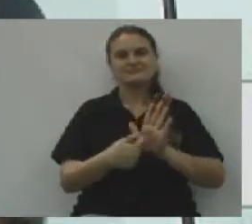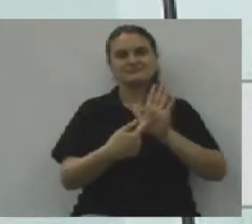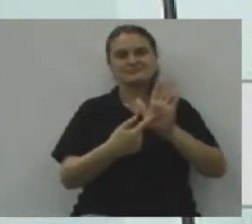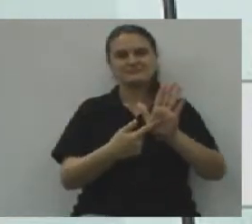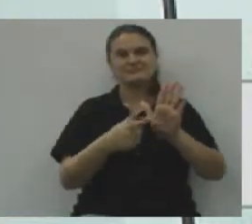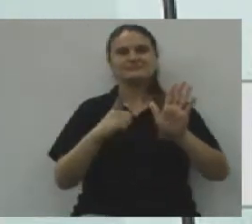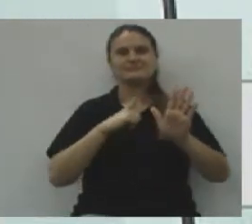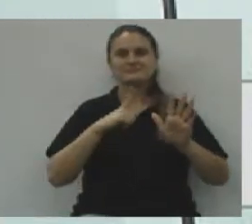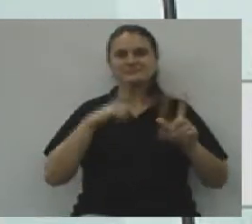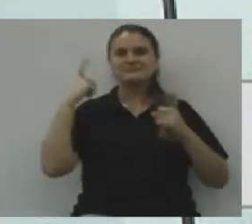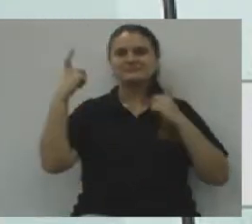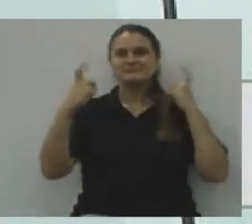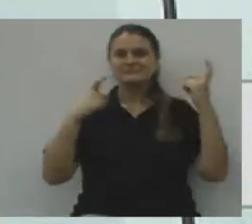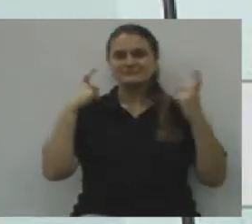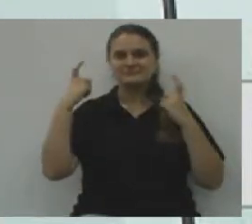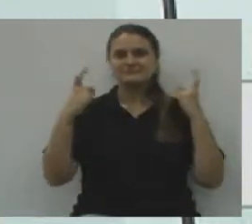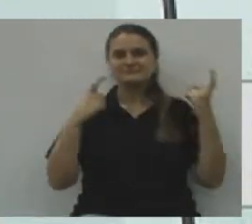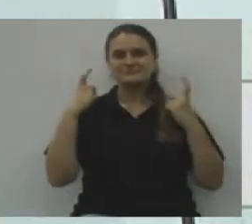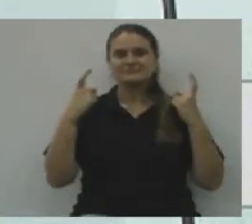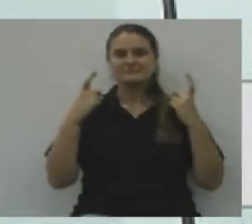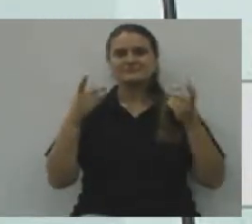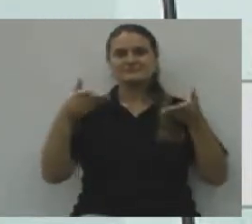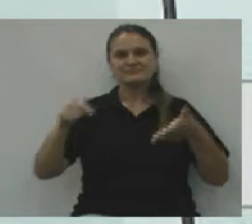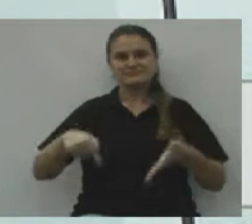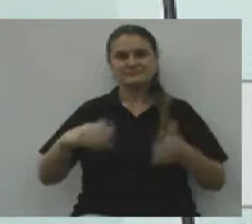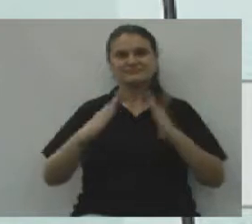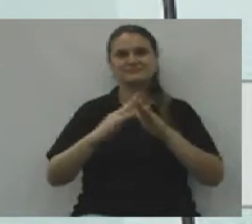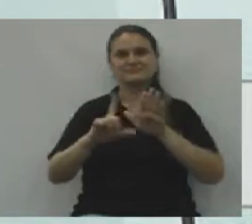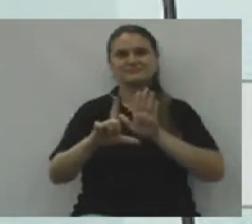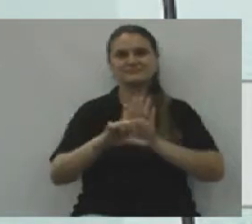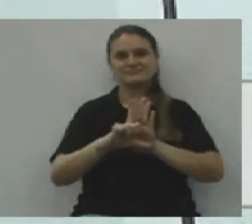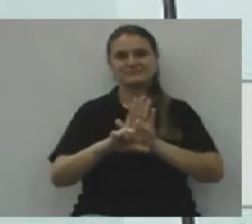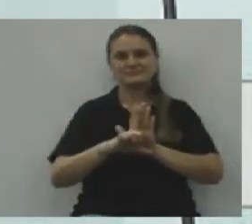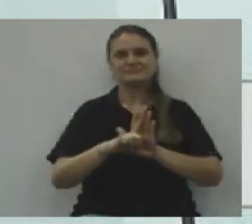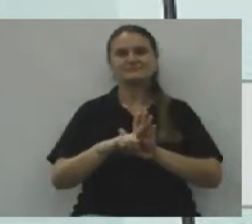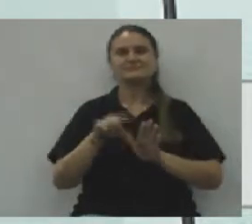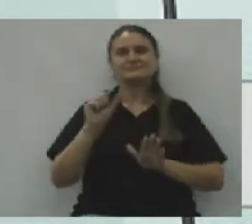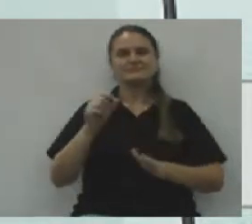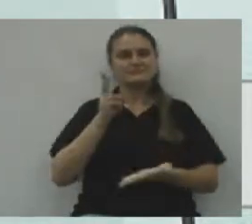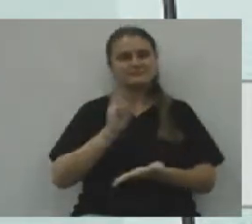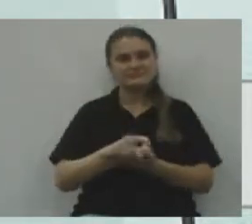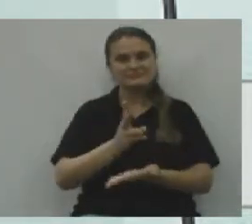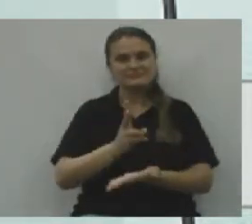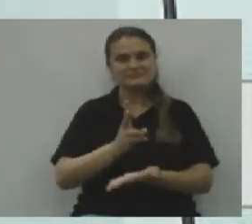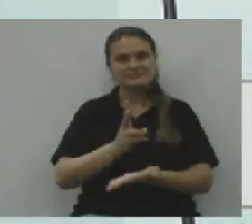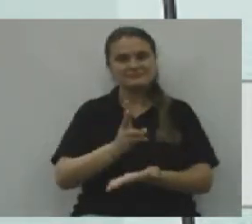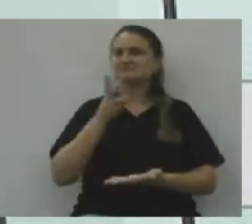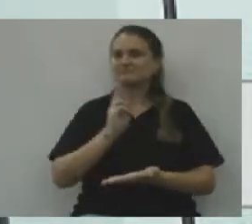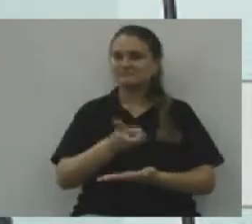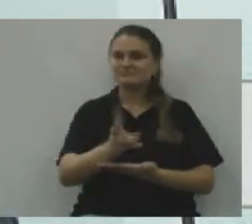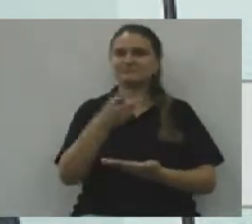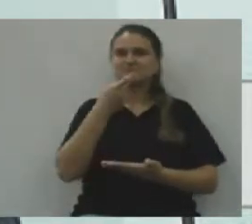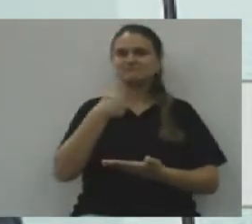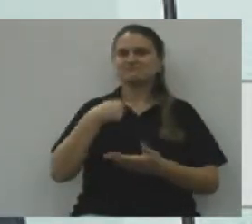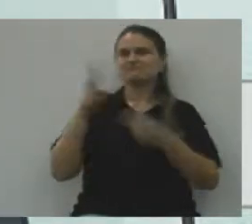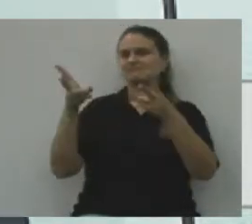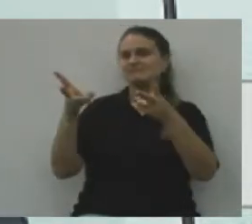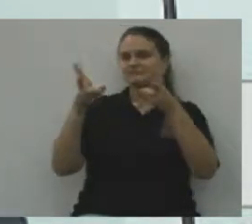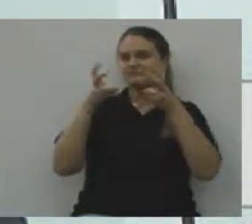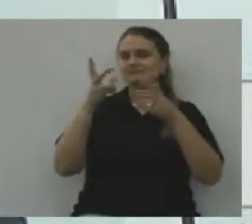a preocupação desta Casa de Leis, e que sempre disse e sempre direi, a meu ver, é